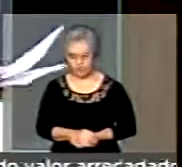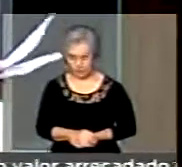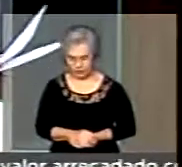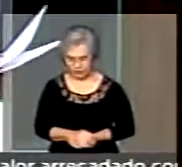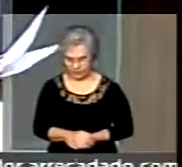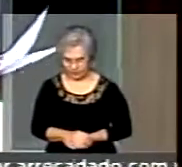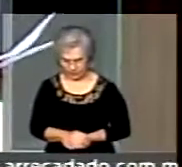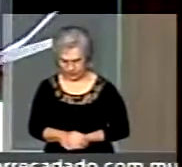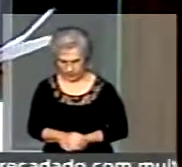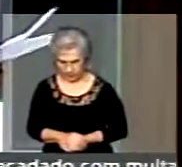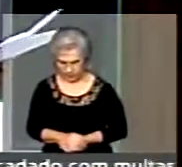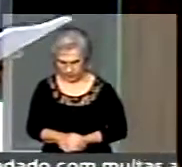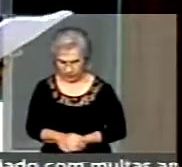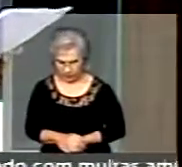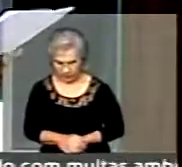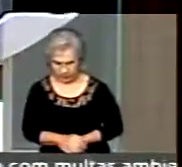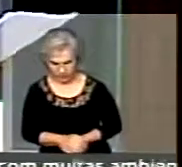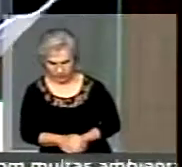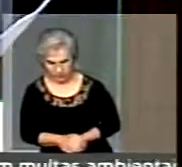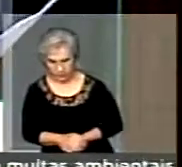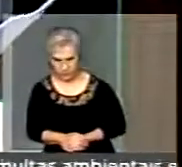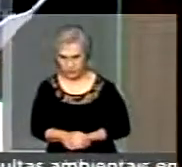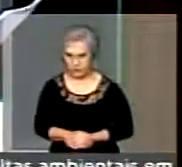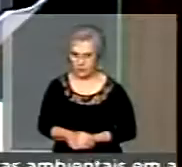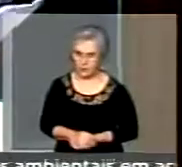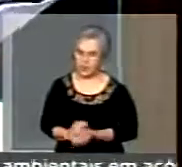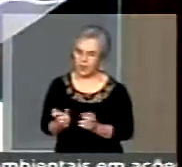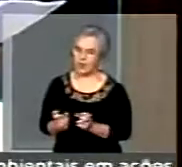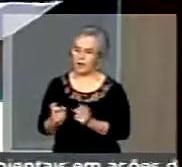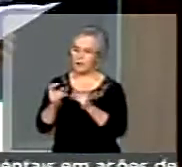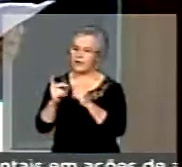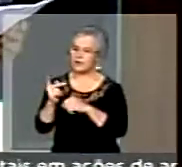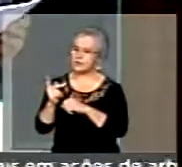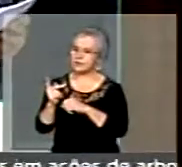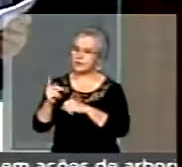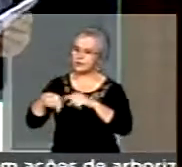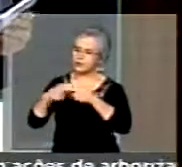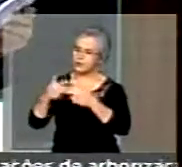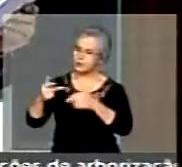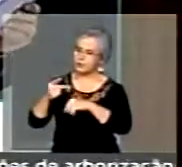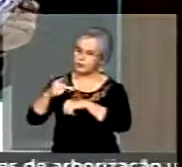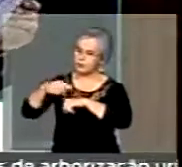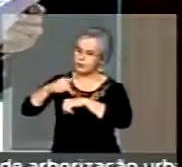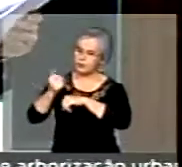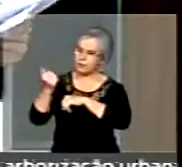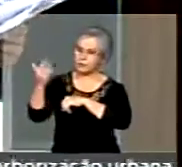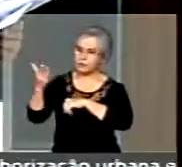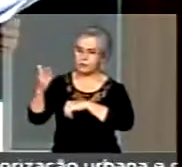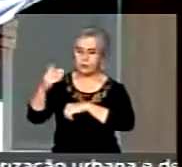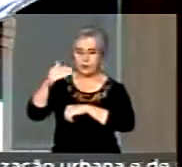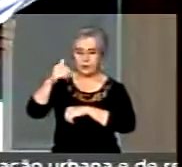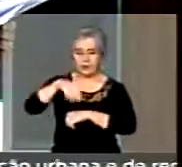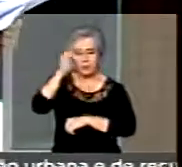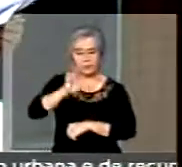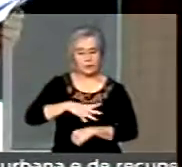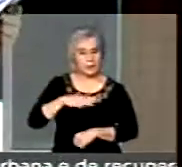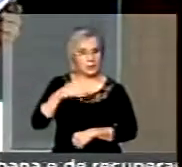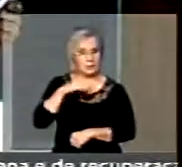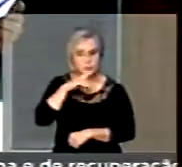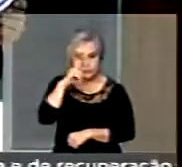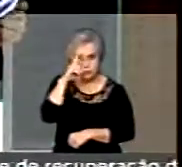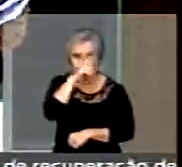PIB. O desempenho exportador do Brasil, por outro lado, tem sido prejudicado por juros